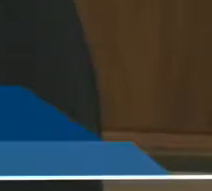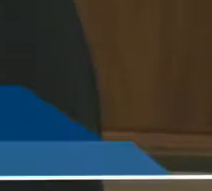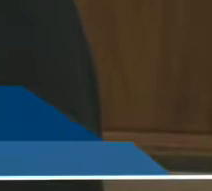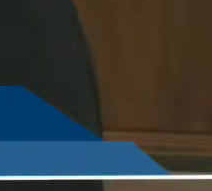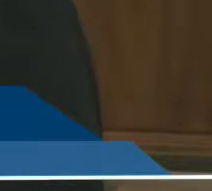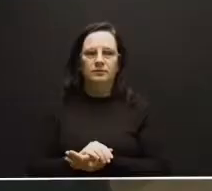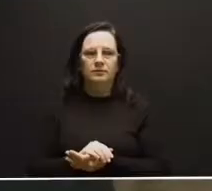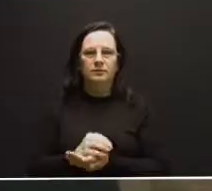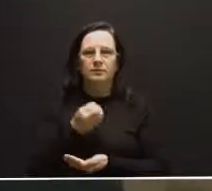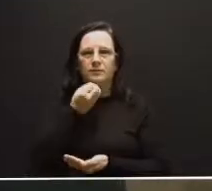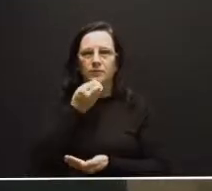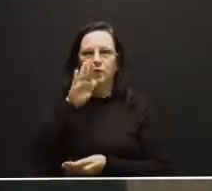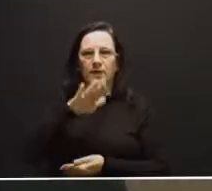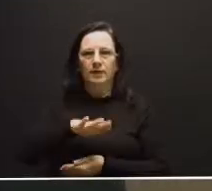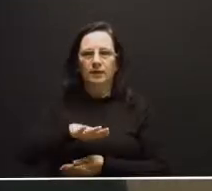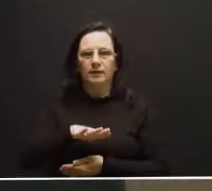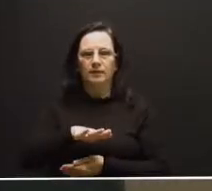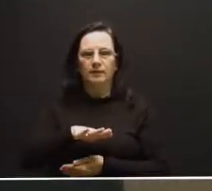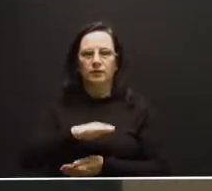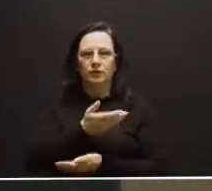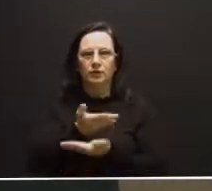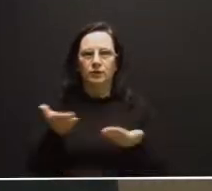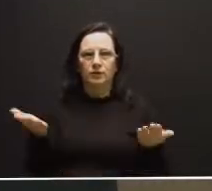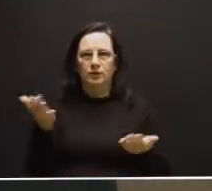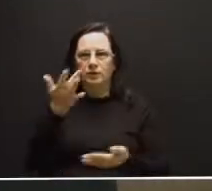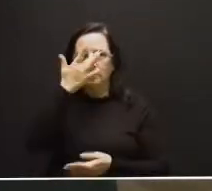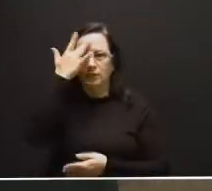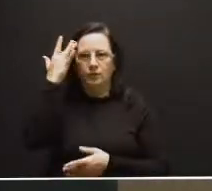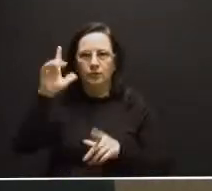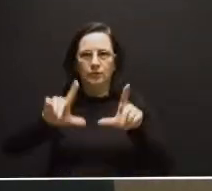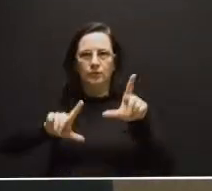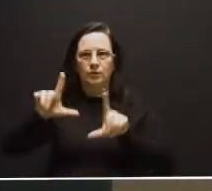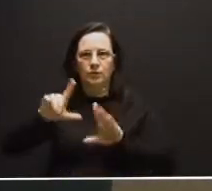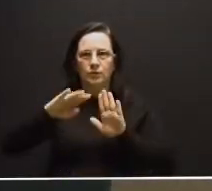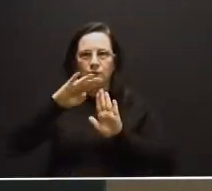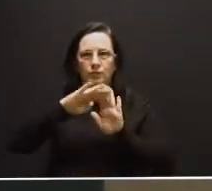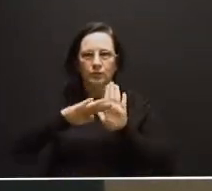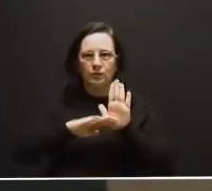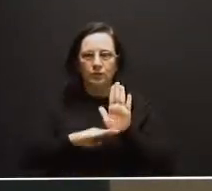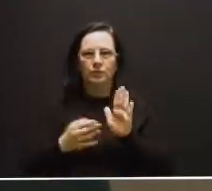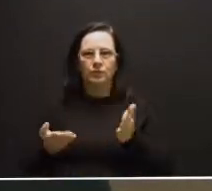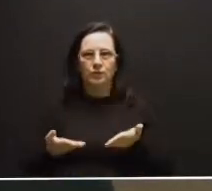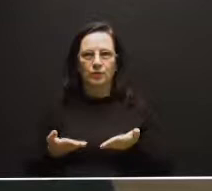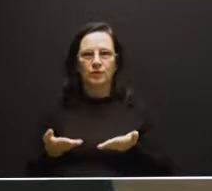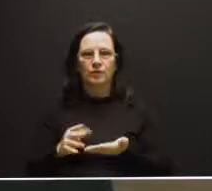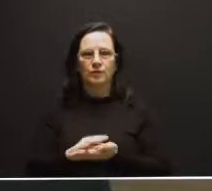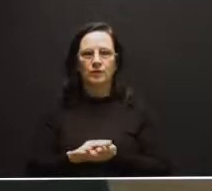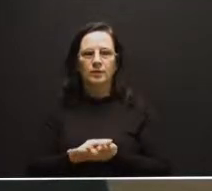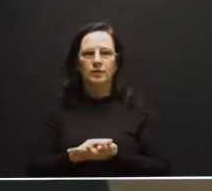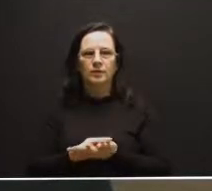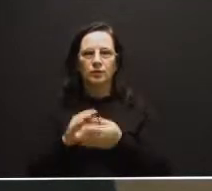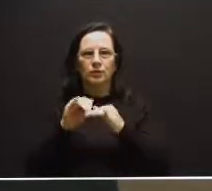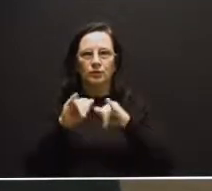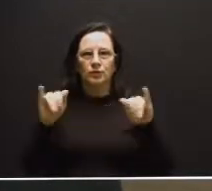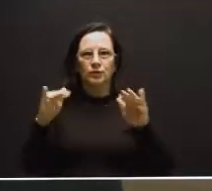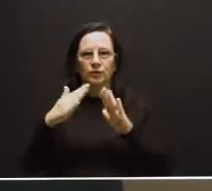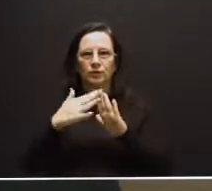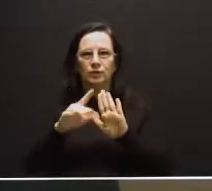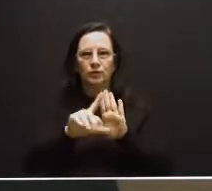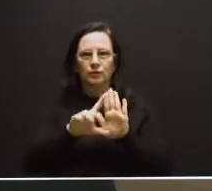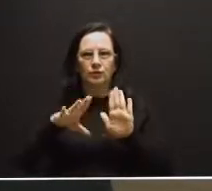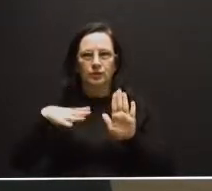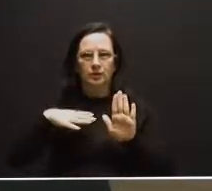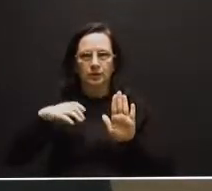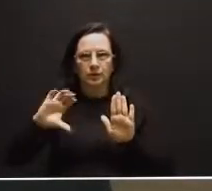vai a boa tarde a todos que estão acompanhando a programação da tv legislativa agora nós estamos falando ao vivo do plenário da